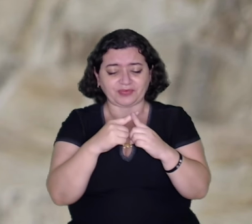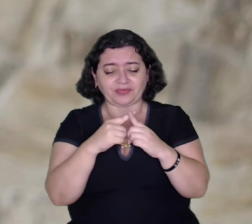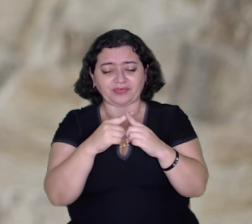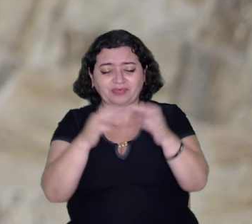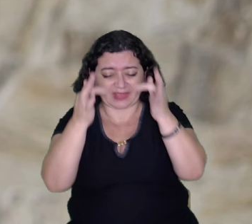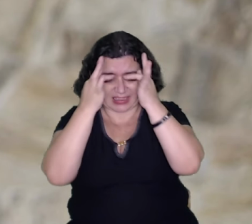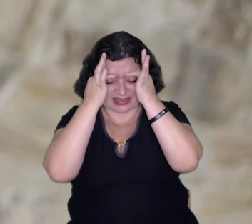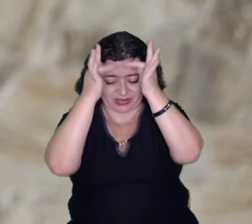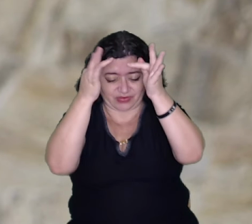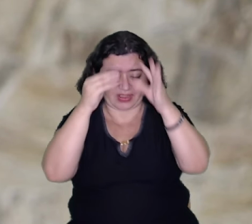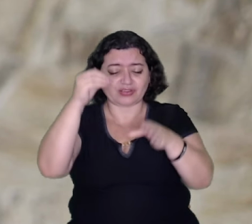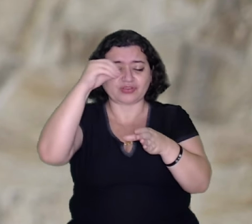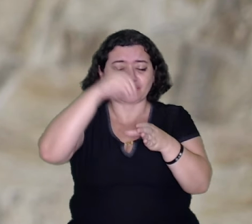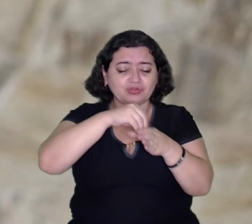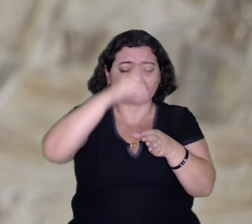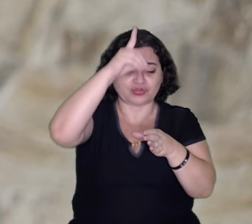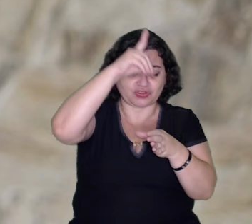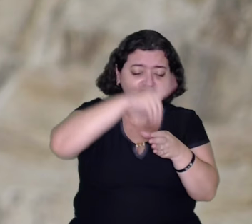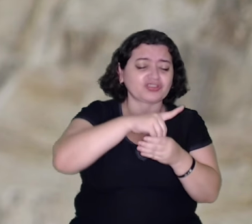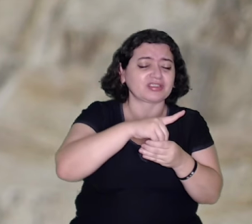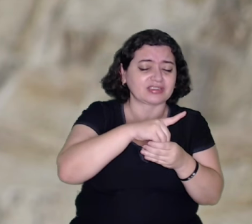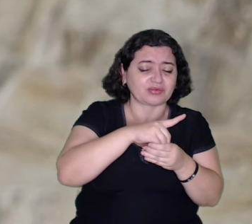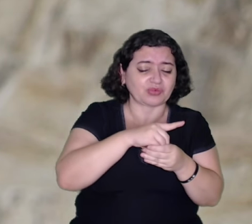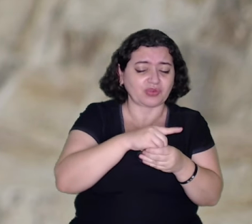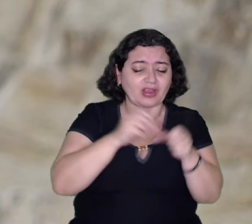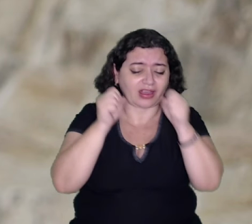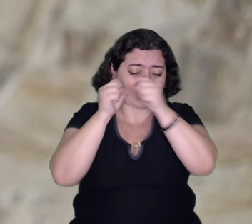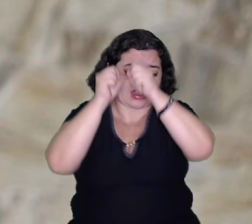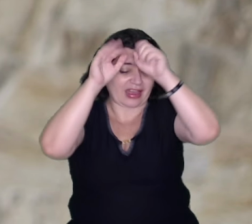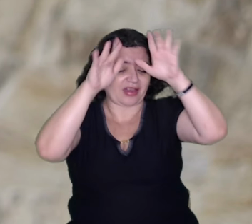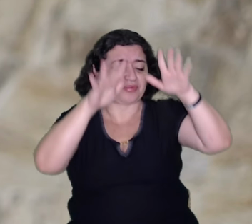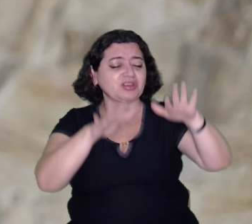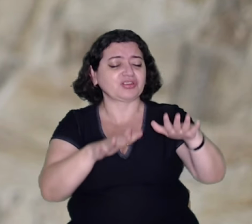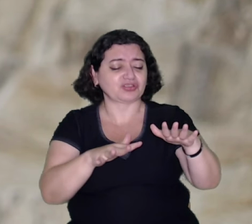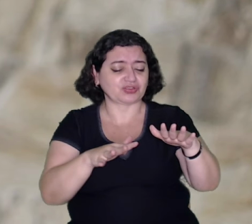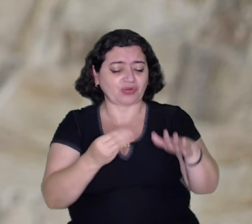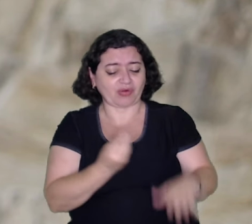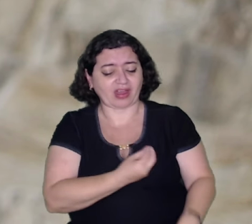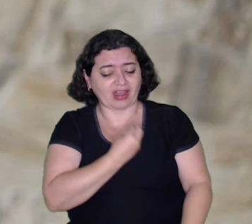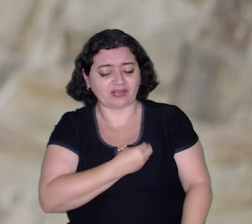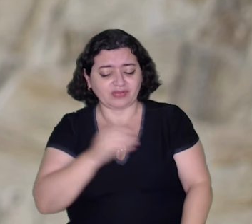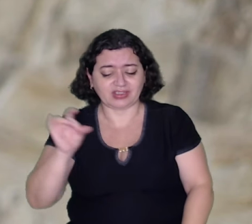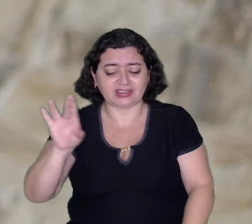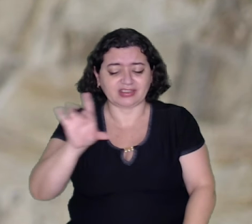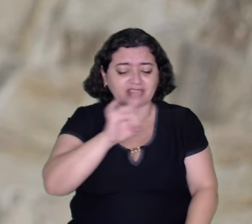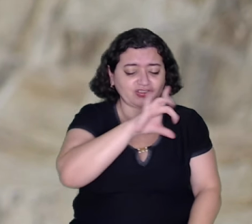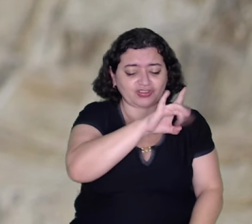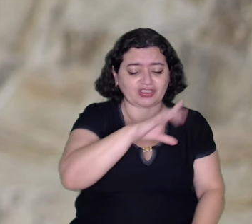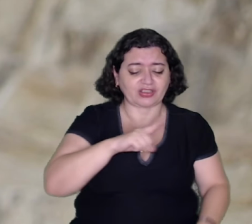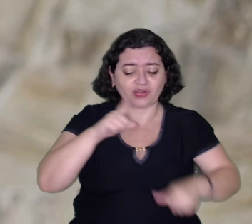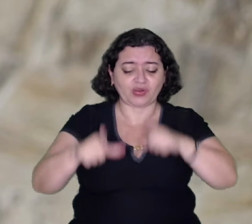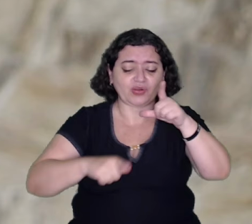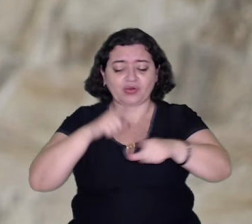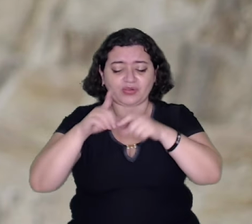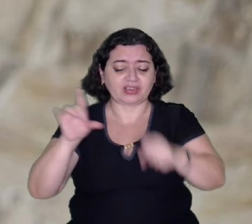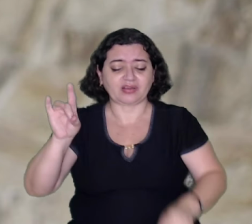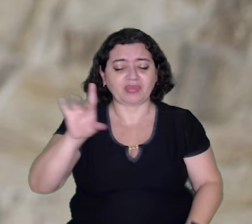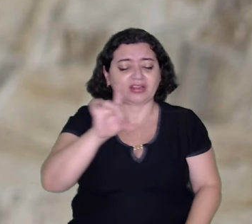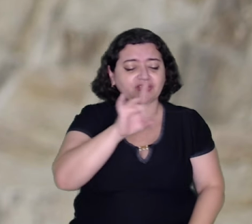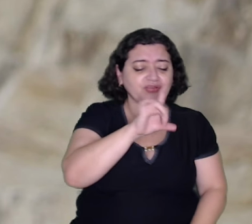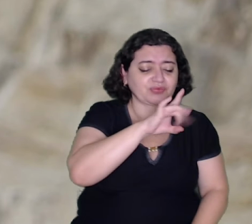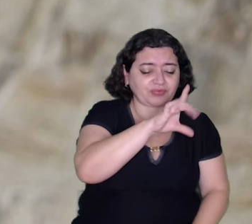fiéis nos dízimos, ó Pai Santo. Senhor, abençoa, Senhor, a vida de cada um, o trabalho de cada um,